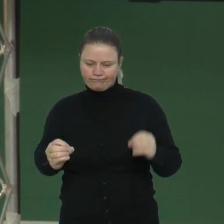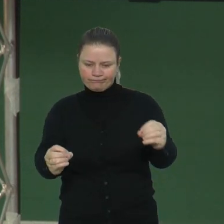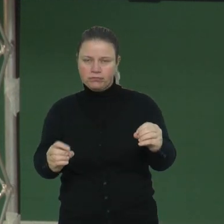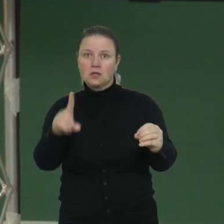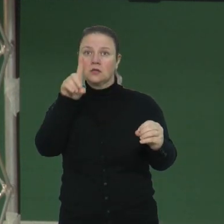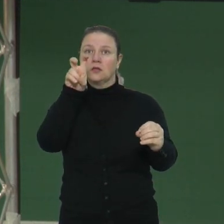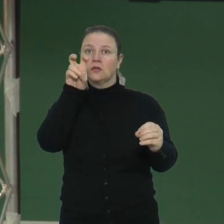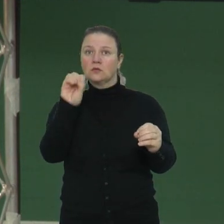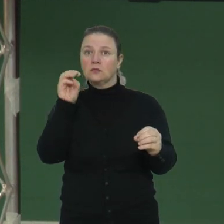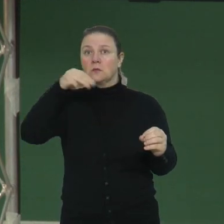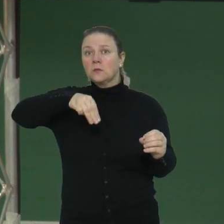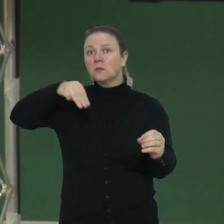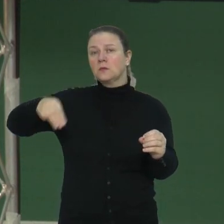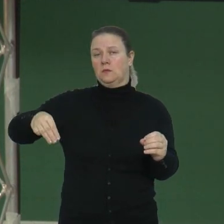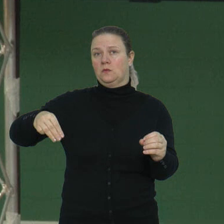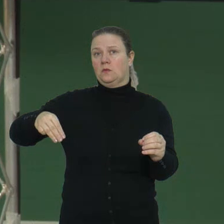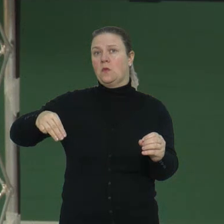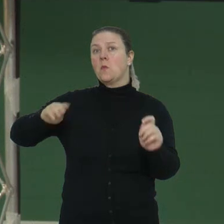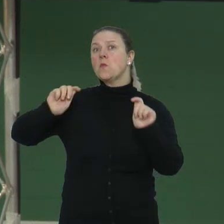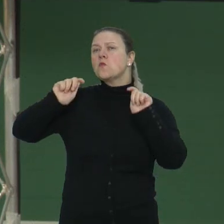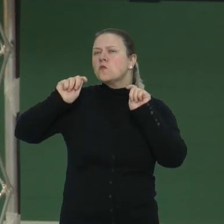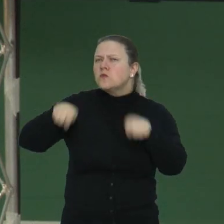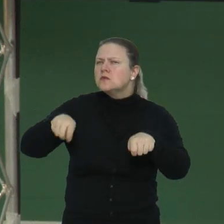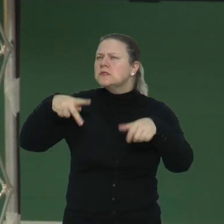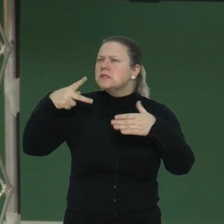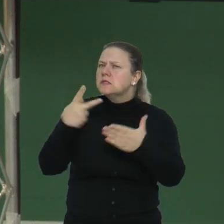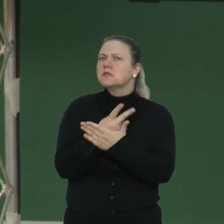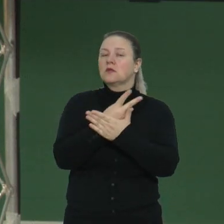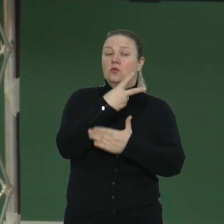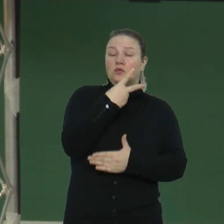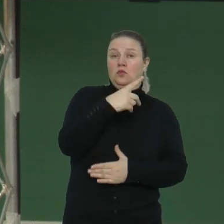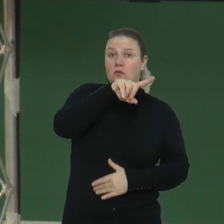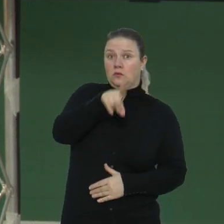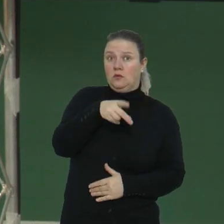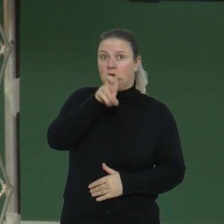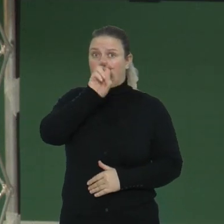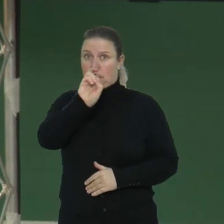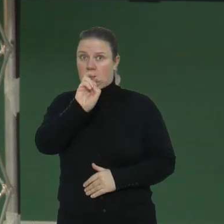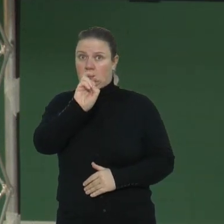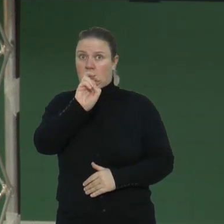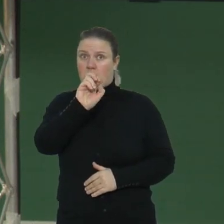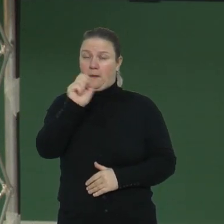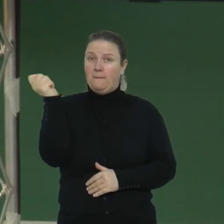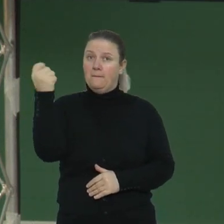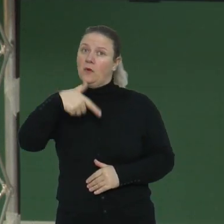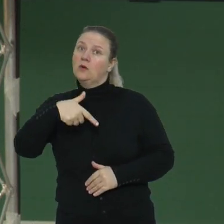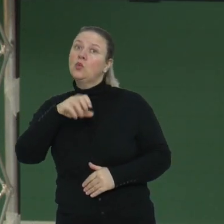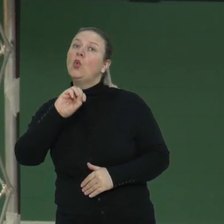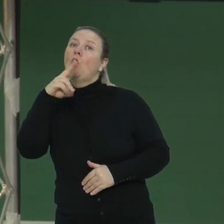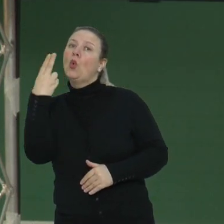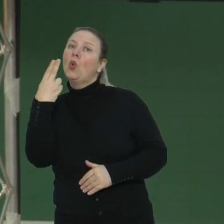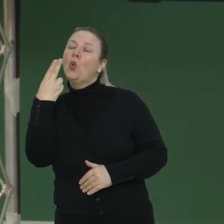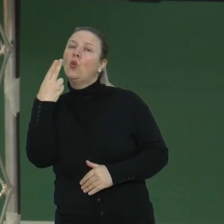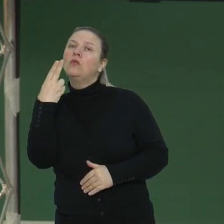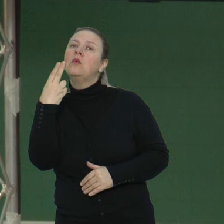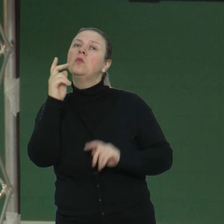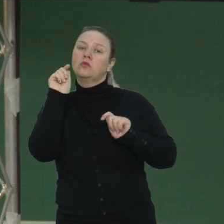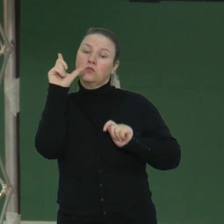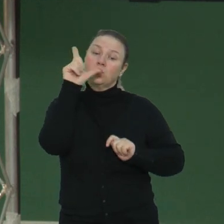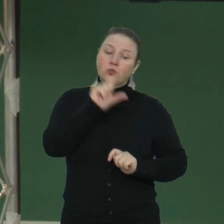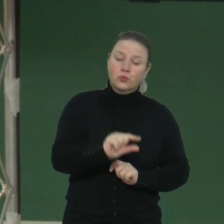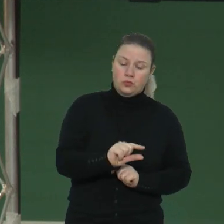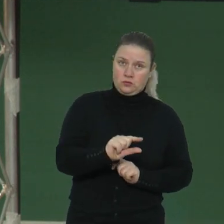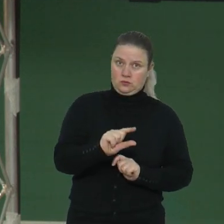milímetros. Mas admitia uma margem de erro de 2,5 para mais ou para menos, que foi a dica que eu dei para vocês, não é?